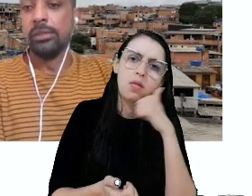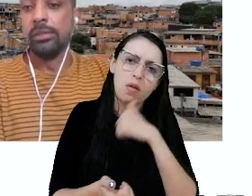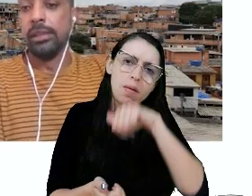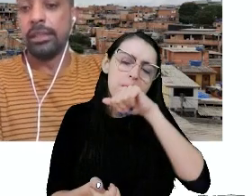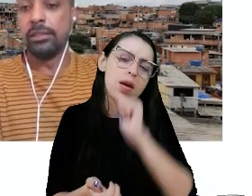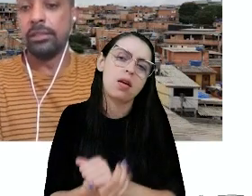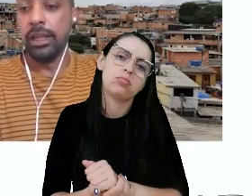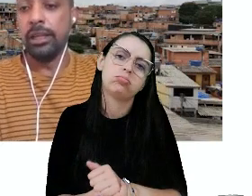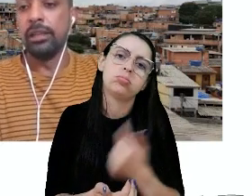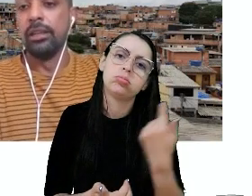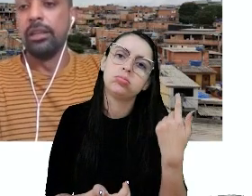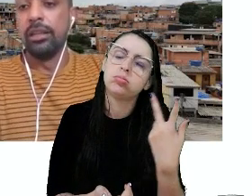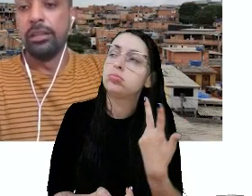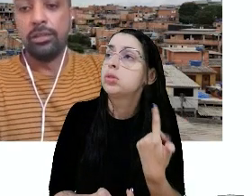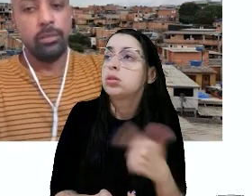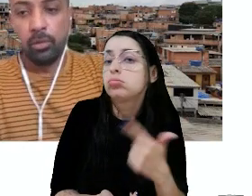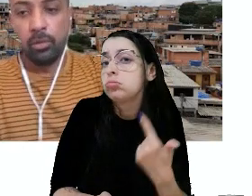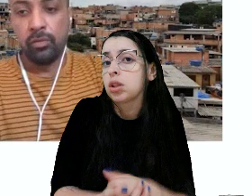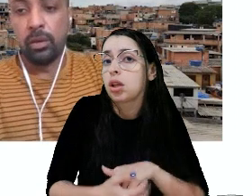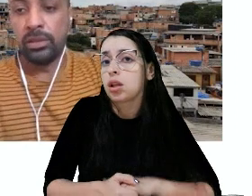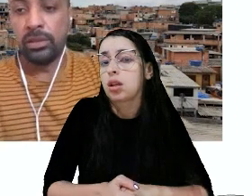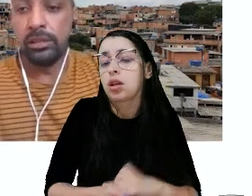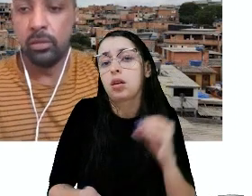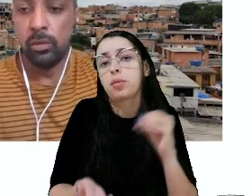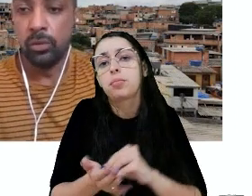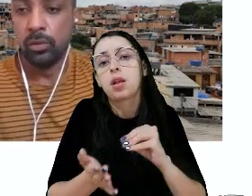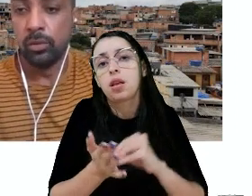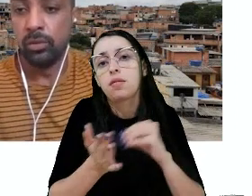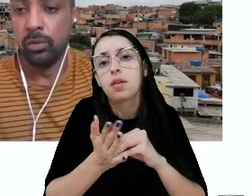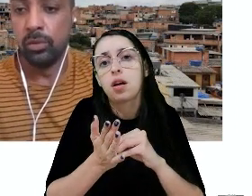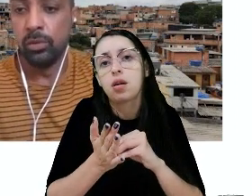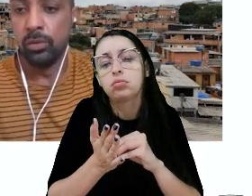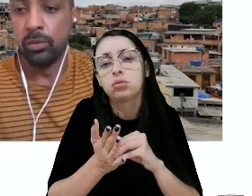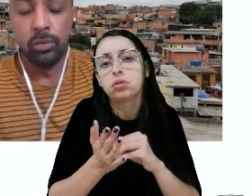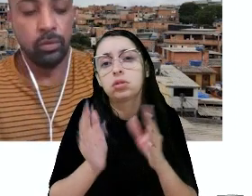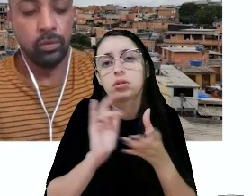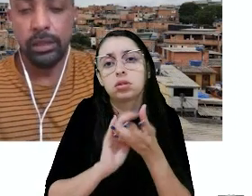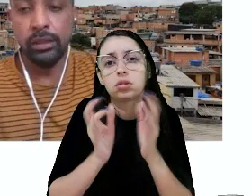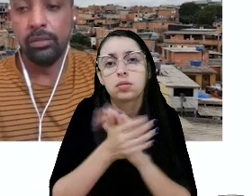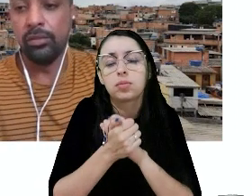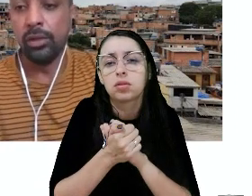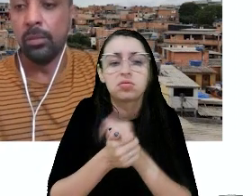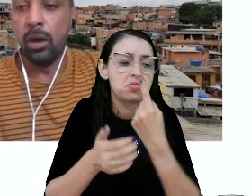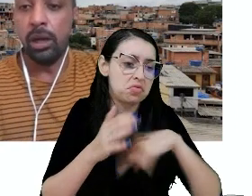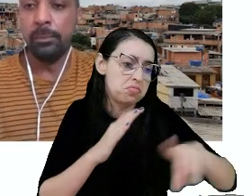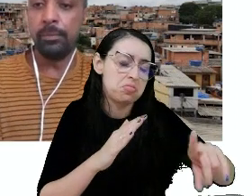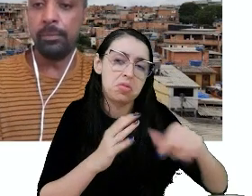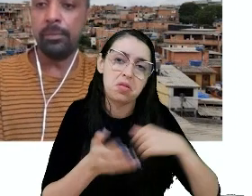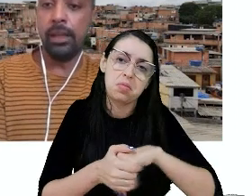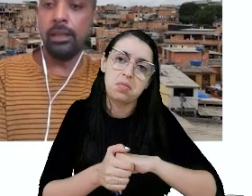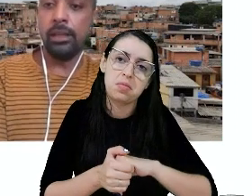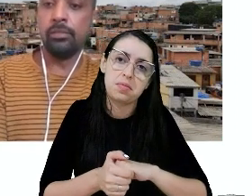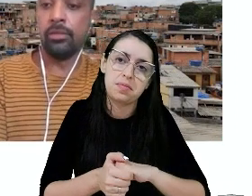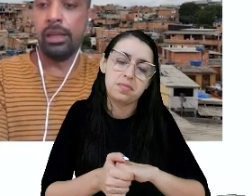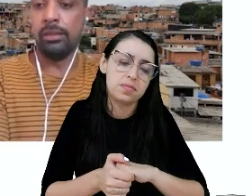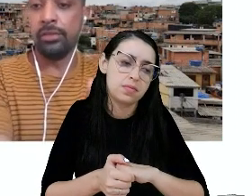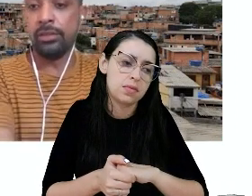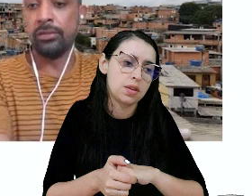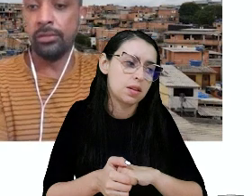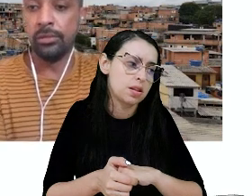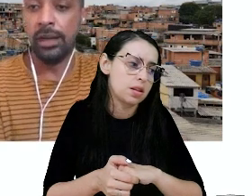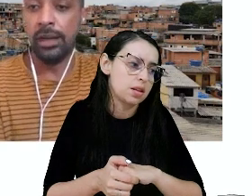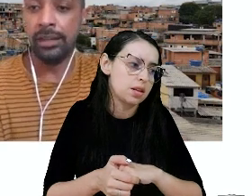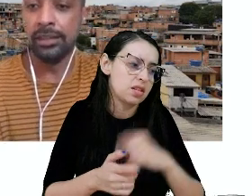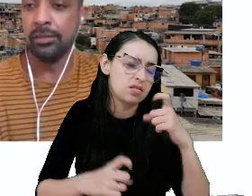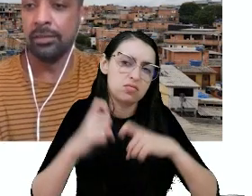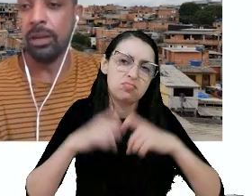o braço que elas não têm por ausência do marido que foi embora, né? Foi lá,